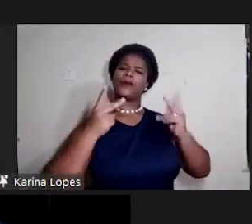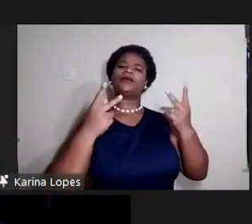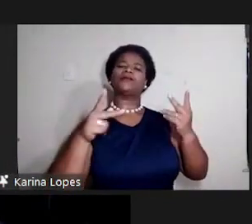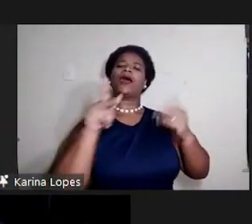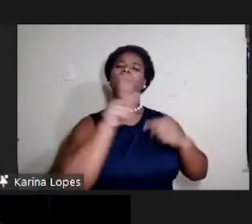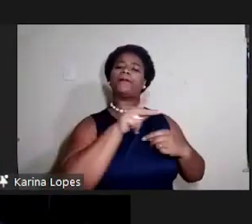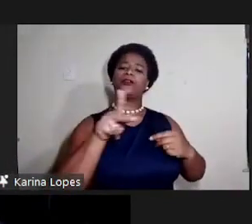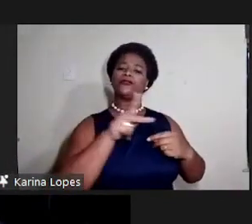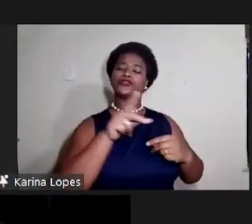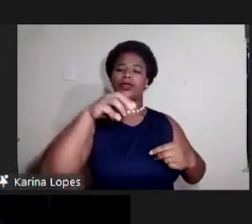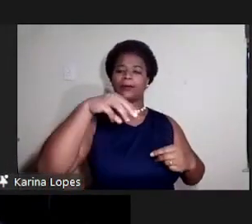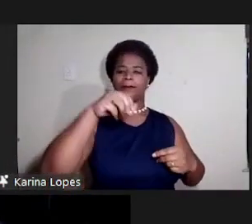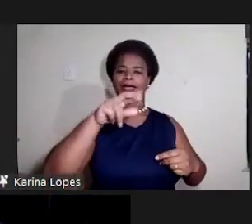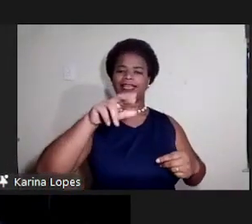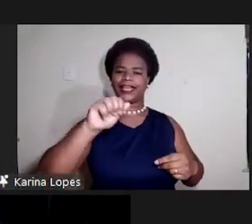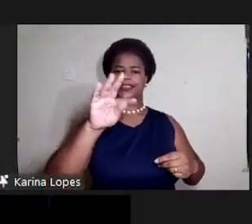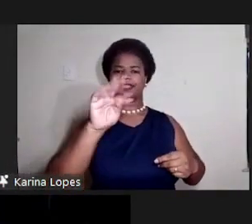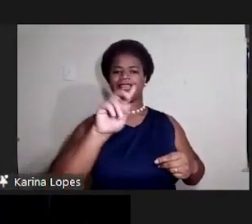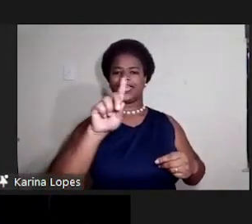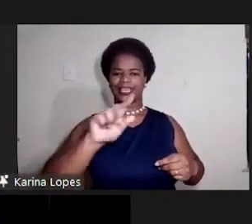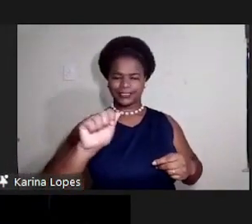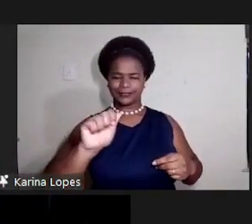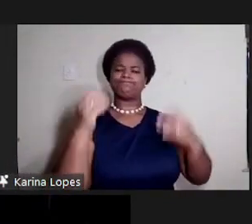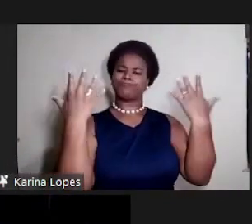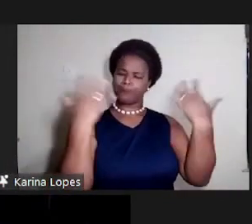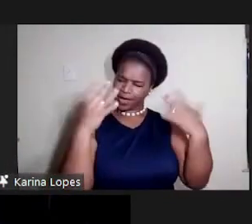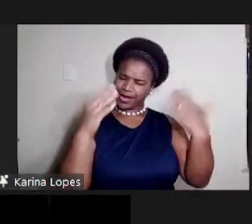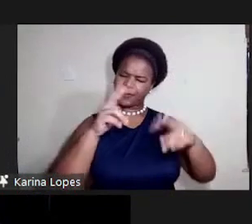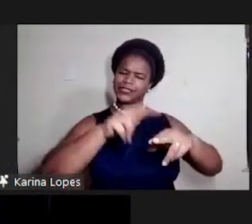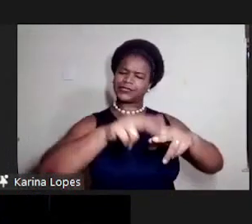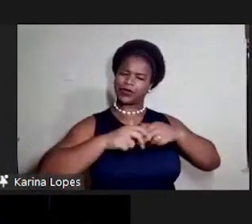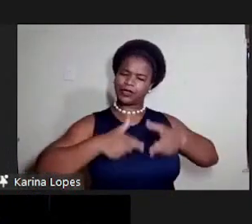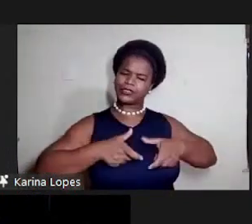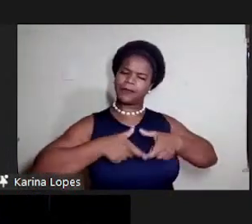Tereza Bustamante Teixeira. Parabéns pela medalha JK.